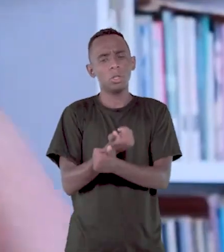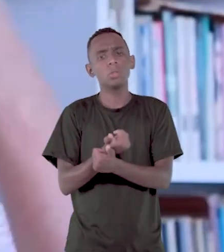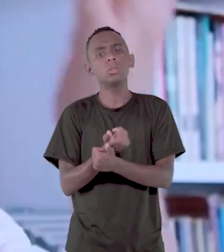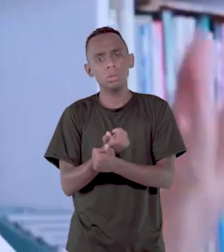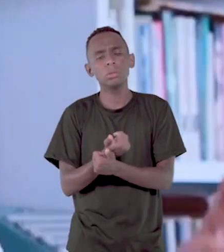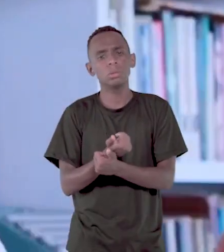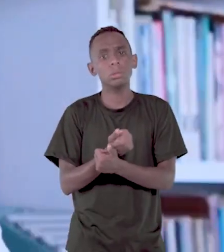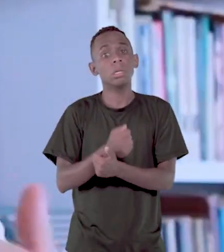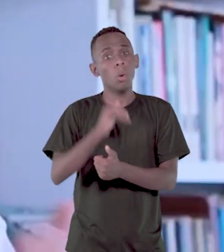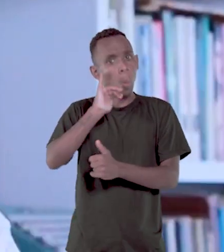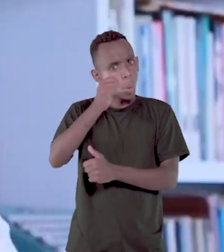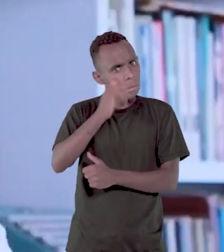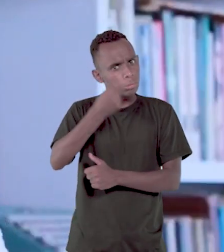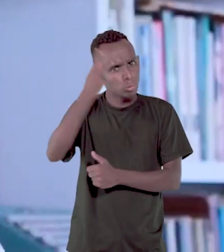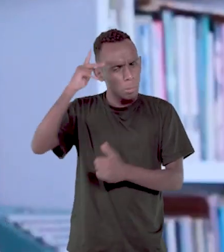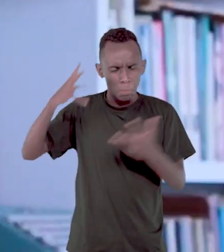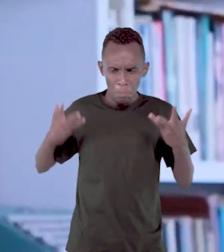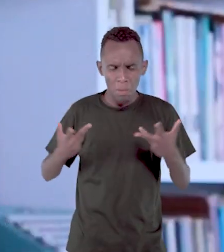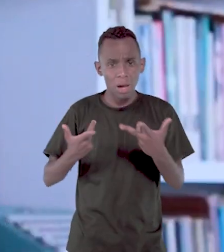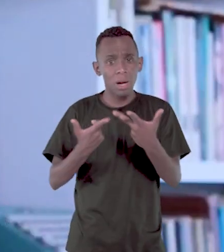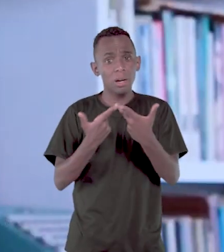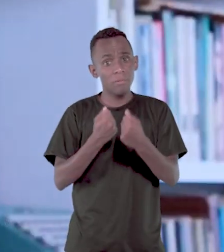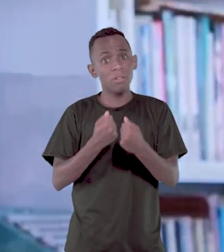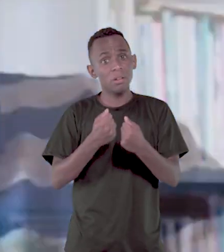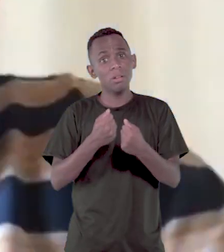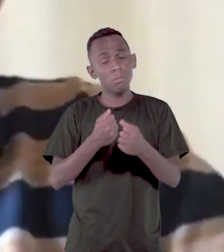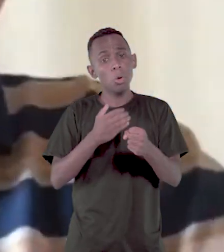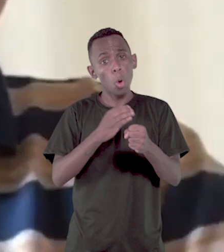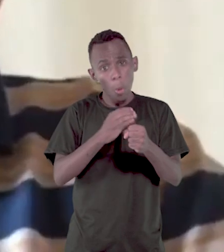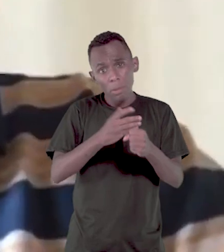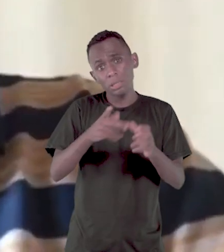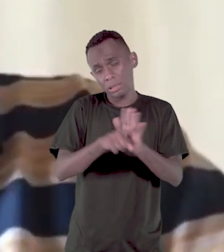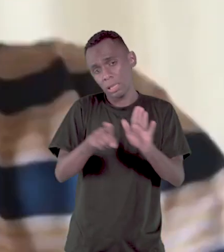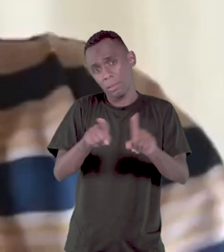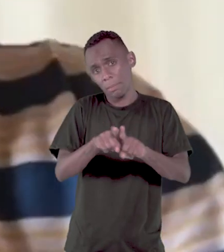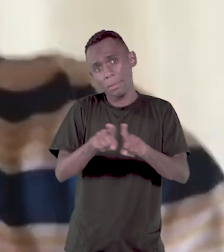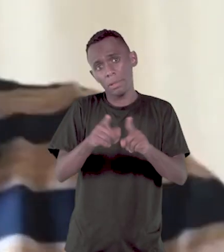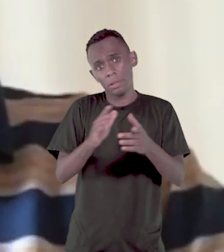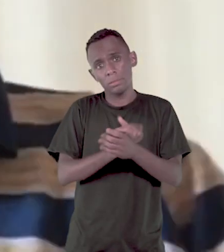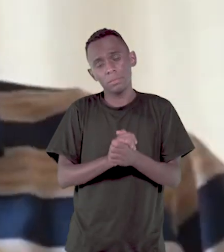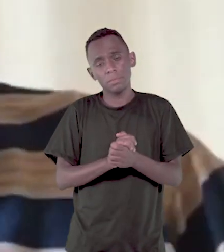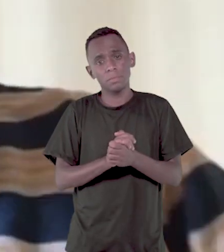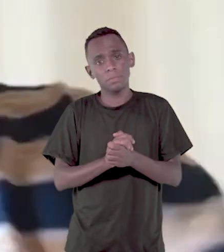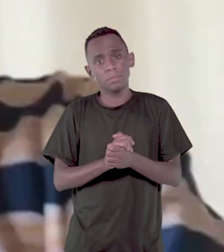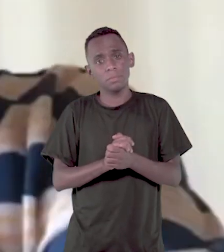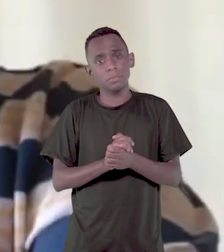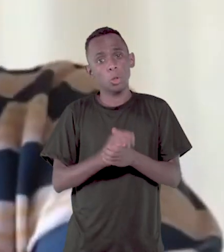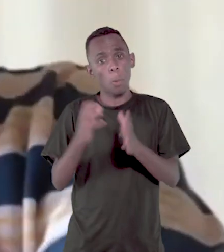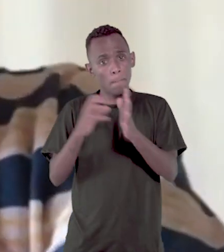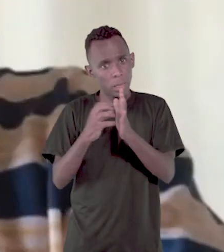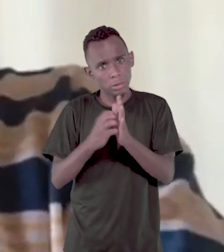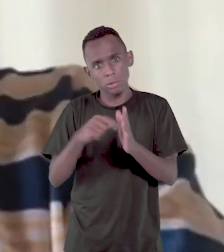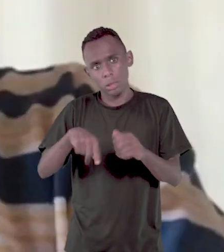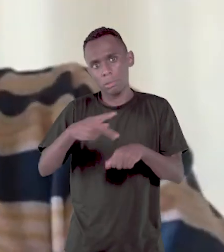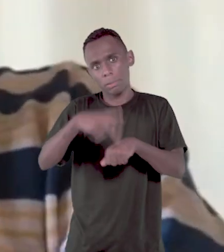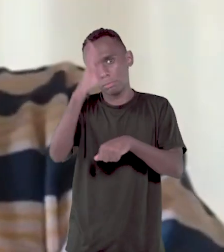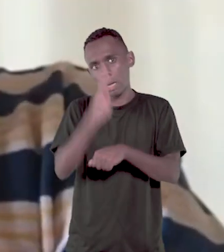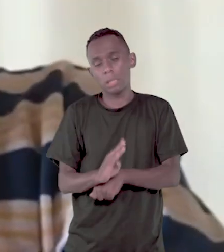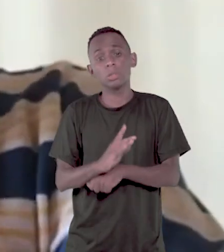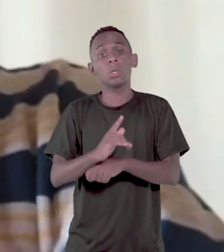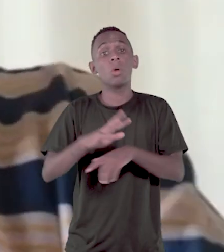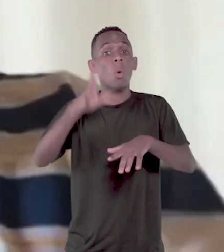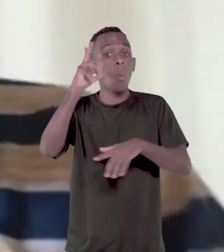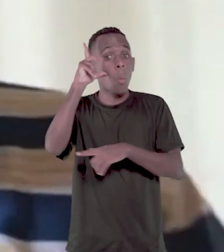maravilhosas, ele é um contador de histórias. Sim, exato, e era um comunista, ele foi deputado, inclusive, pelo Partido Comunista Brasileiro.